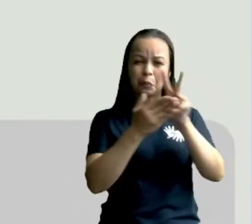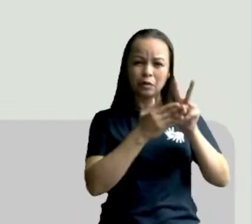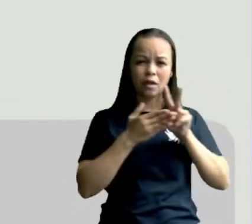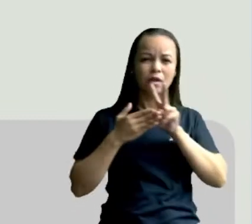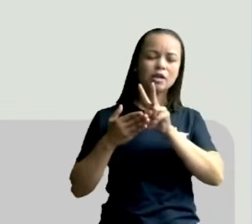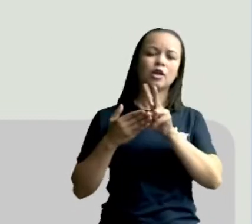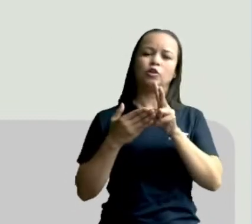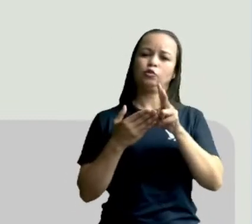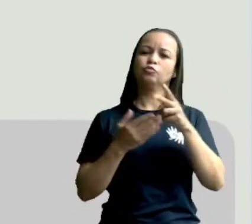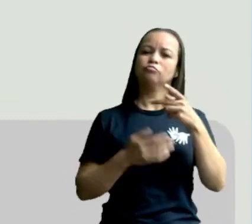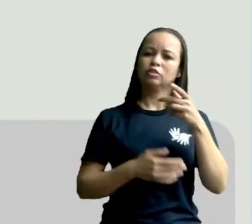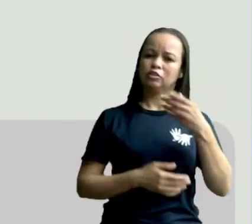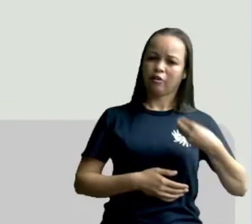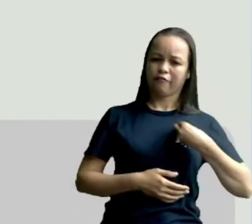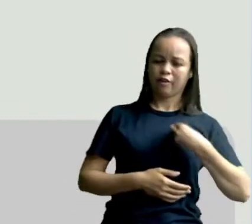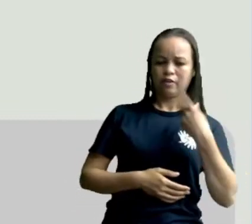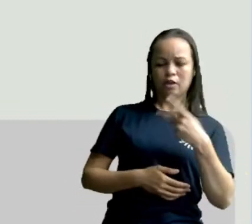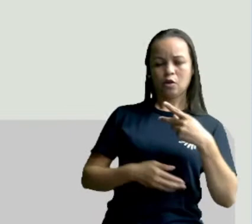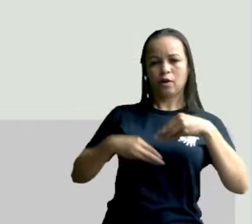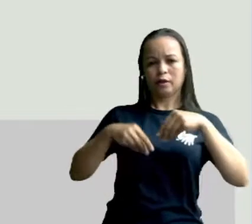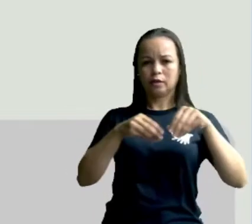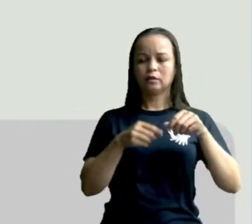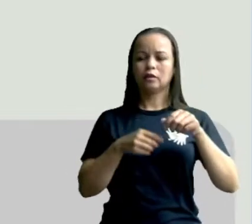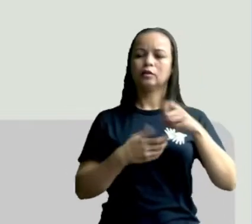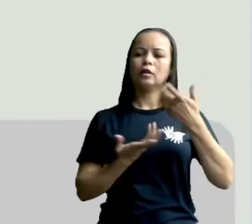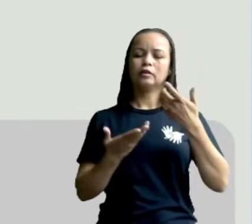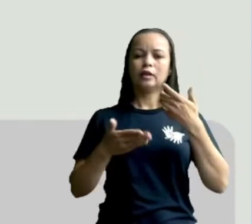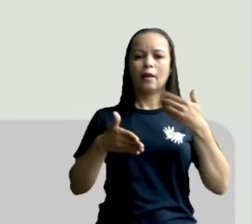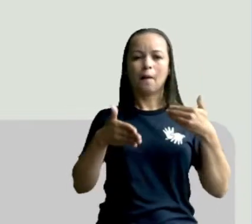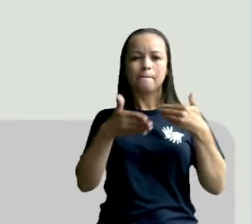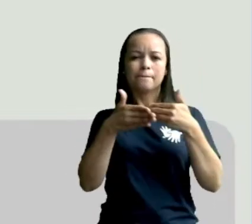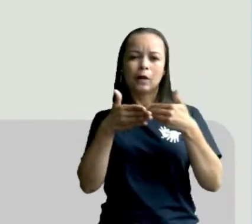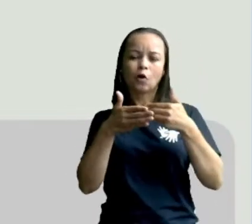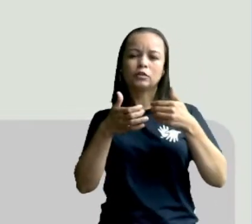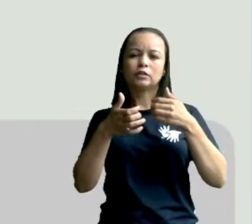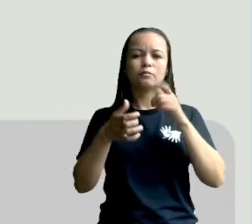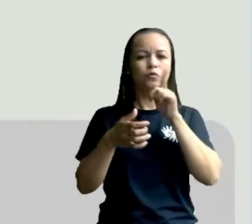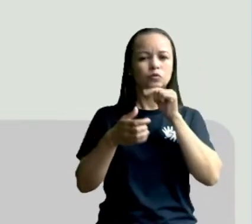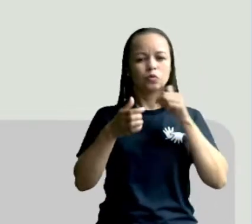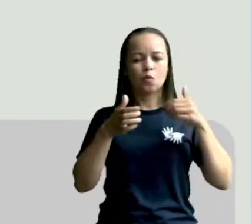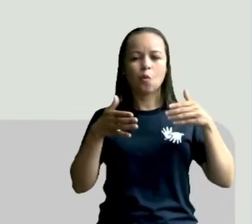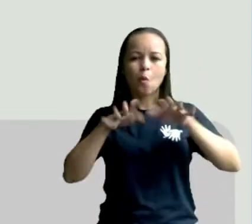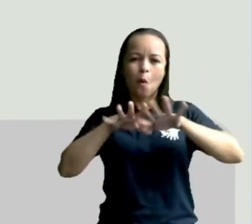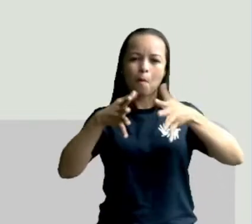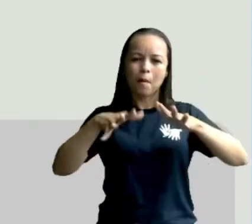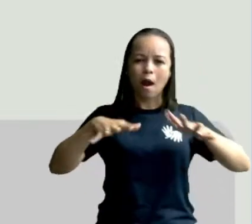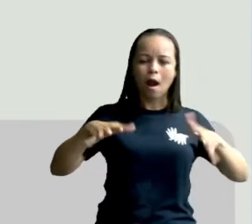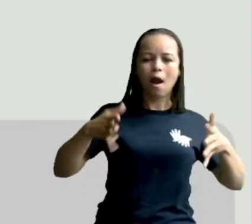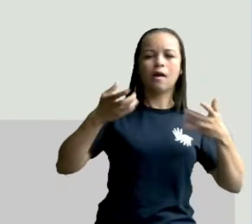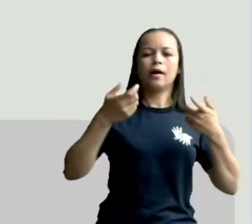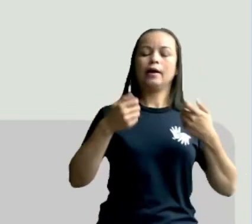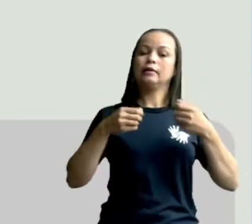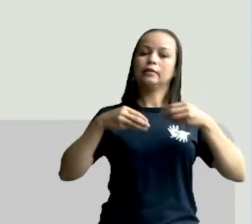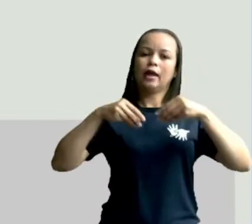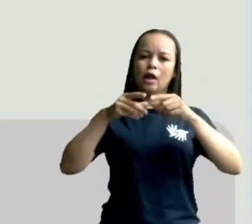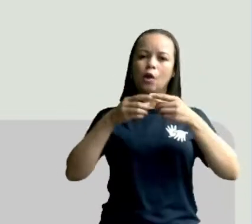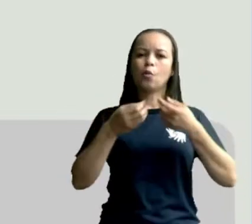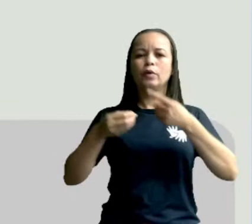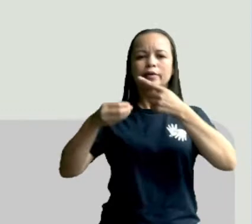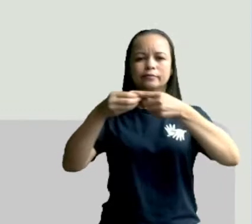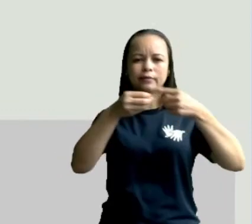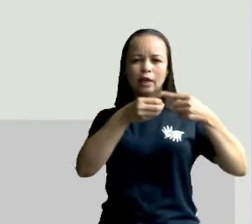nosso Brasil, desde o litoral, que é aquela parte que fica toda perto do mar, até o interior de todo o território,